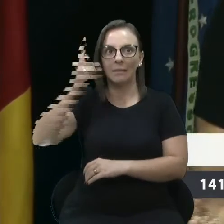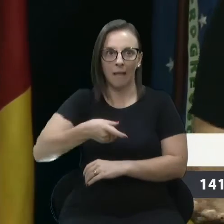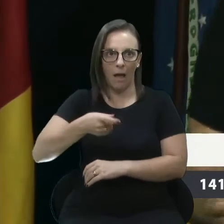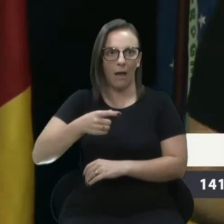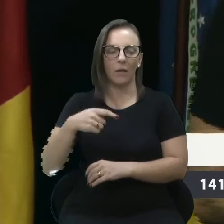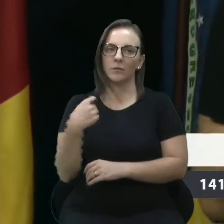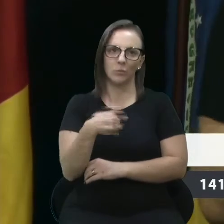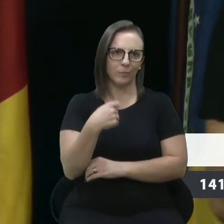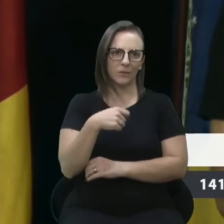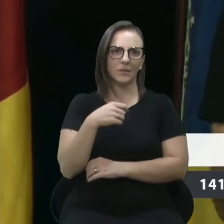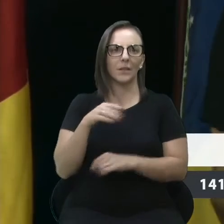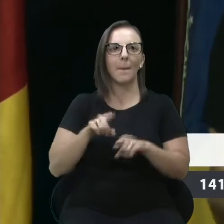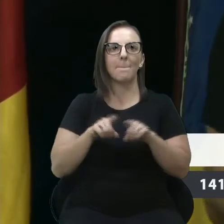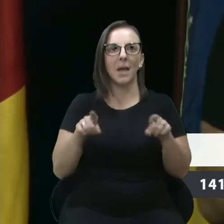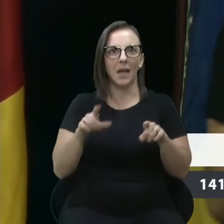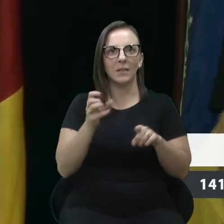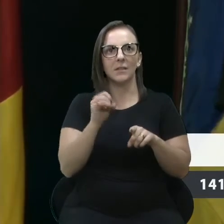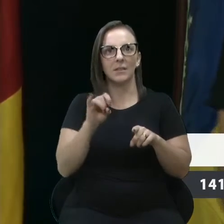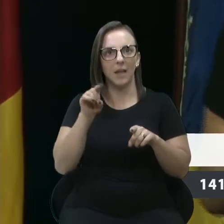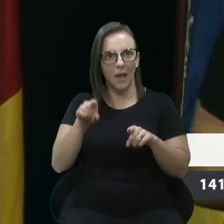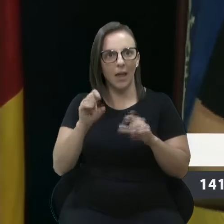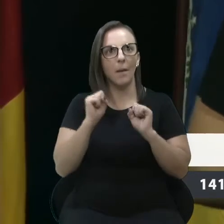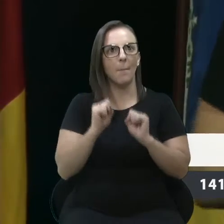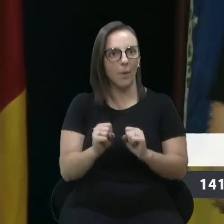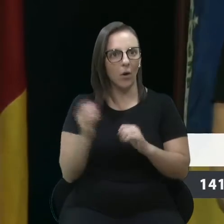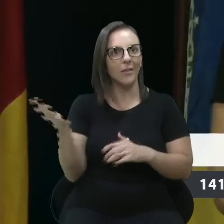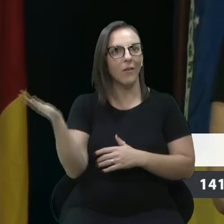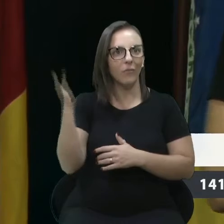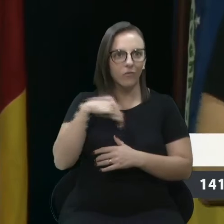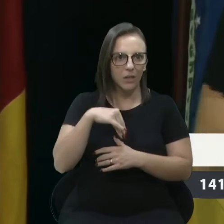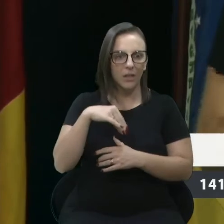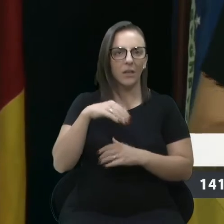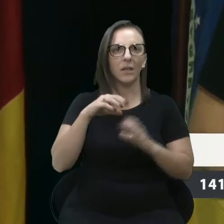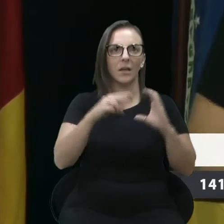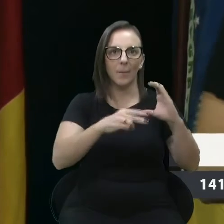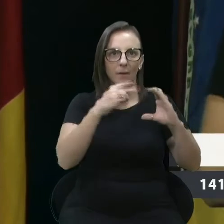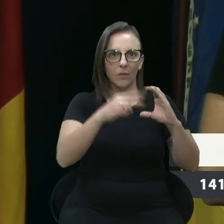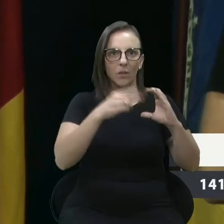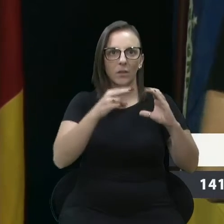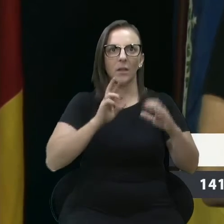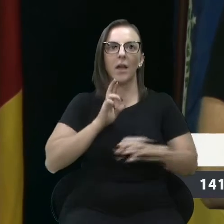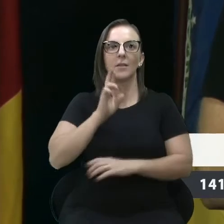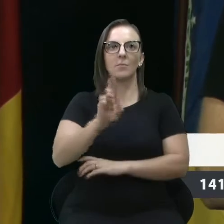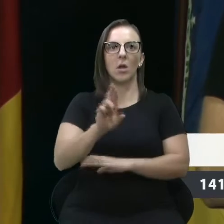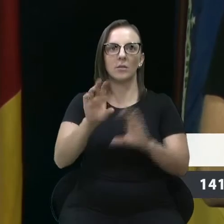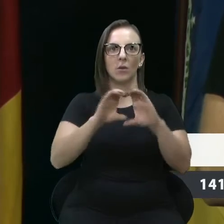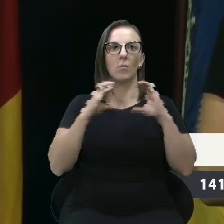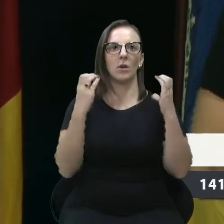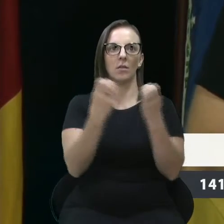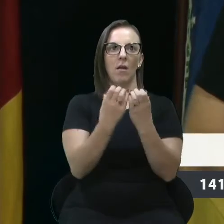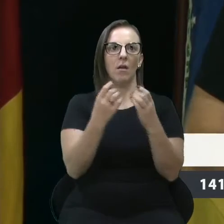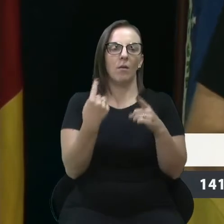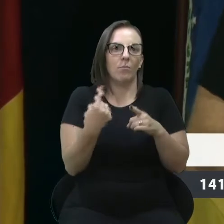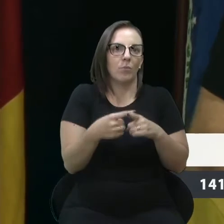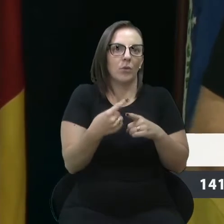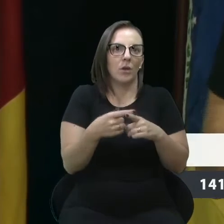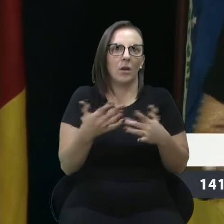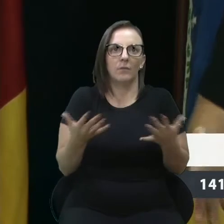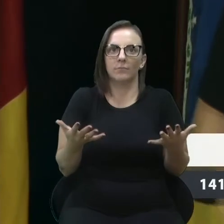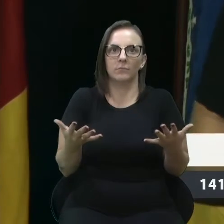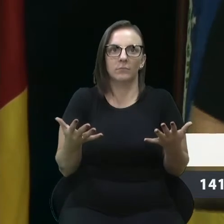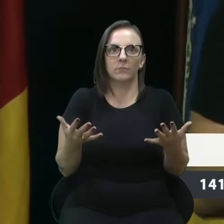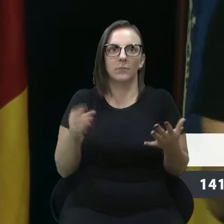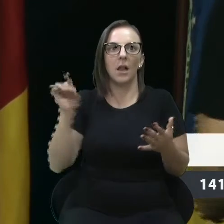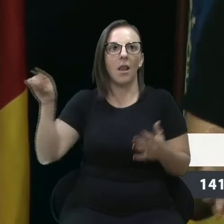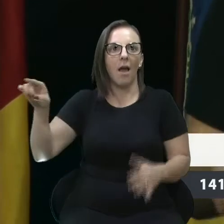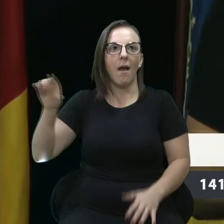é necessário. Mas se ele puder vir de livre e espontânea vontade a essa casa para dar uma resposta para a comunidade, porque lá no